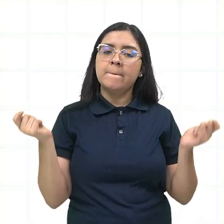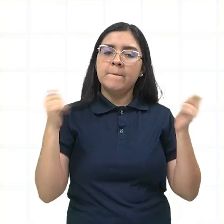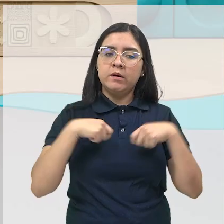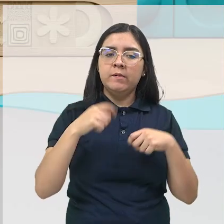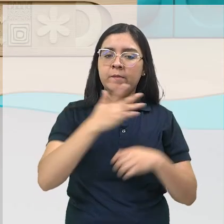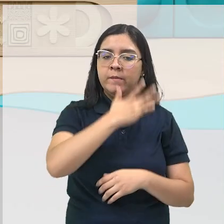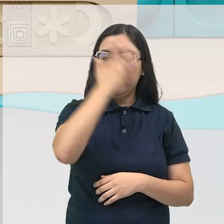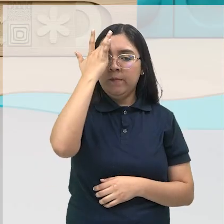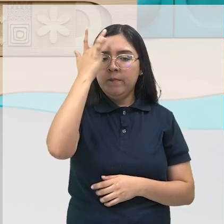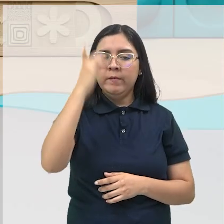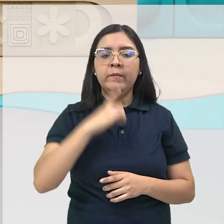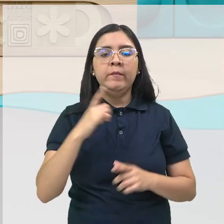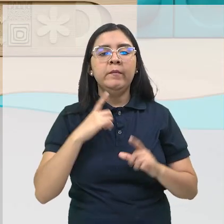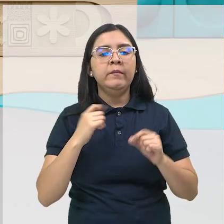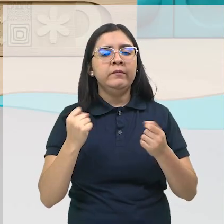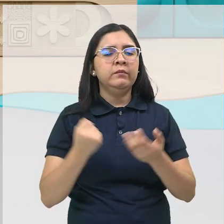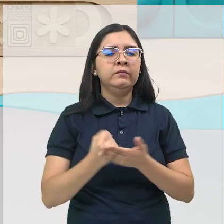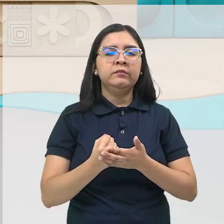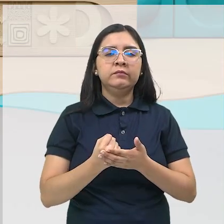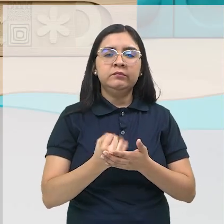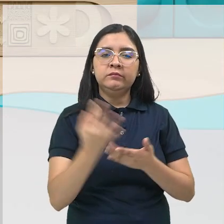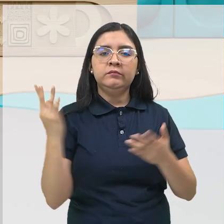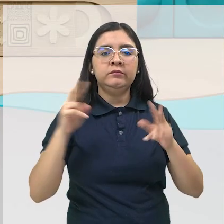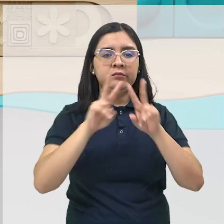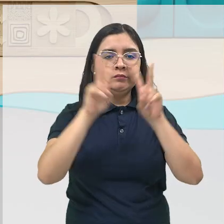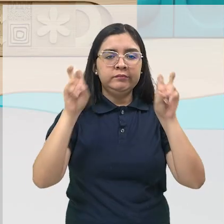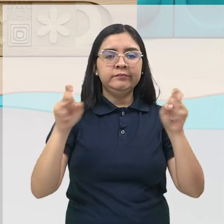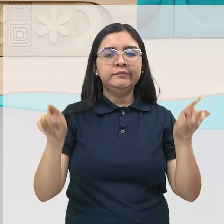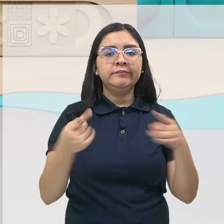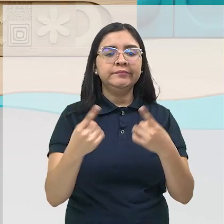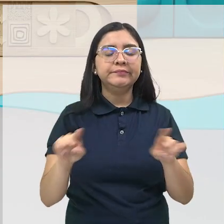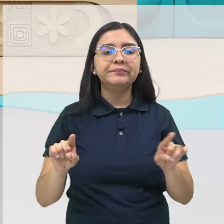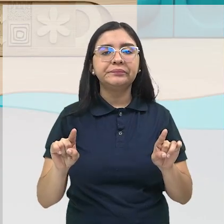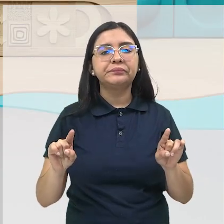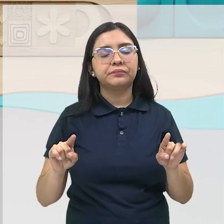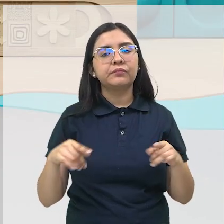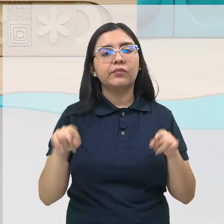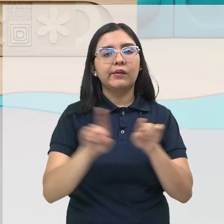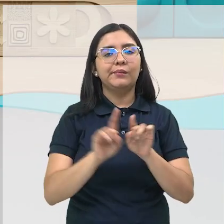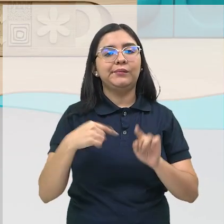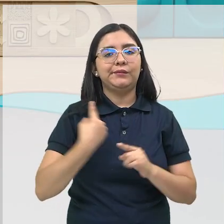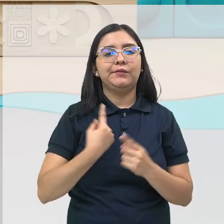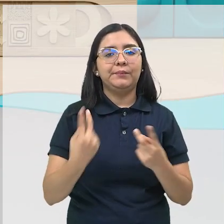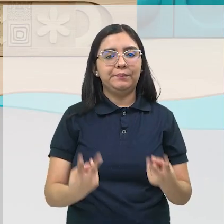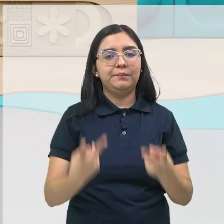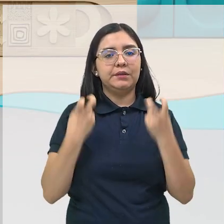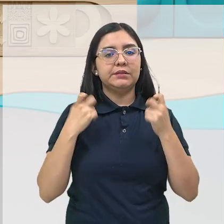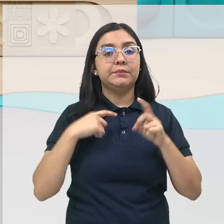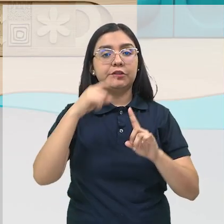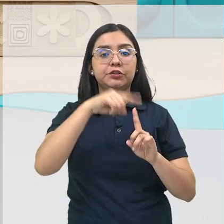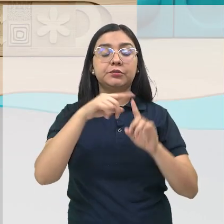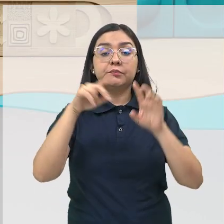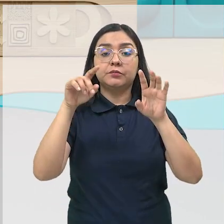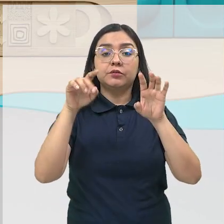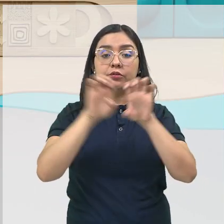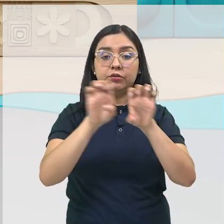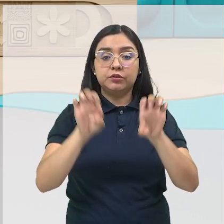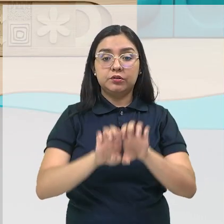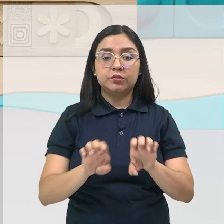ao compositor explorar vários temas musicais. E assim, normalmente a gente vai perceber esse tipo de estrutura